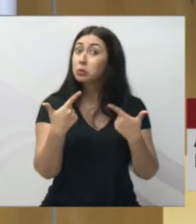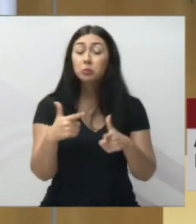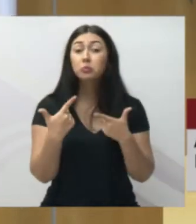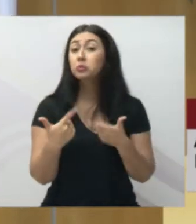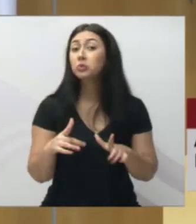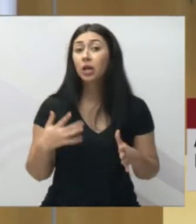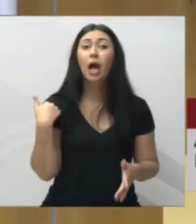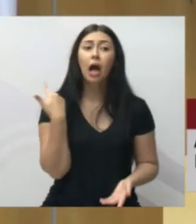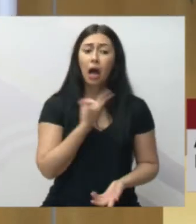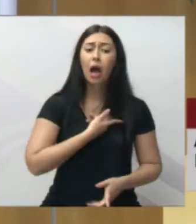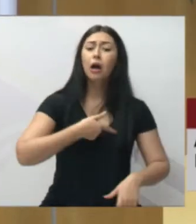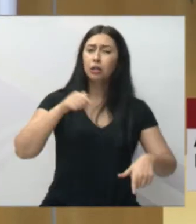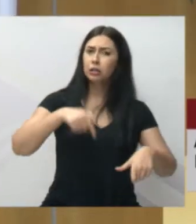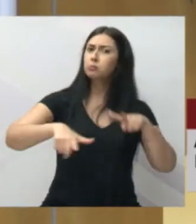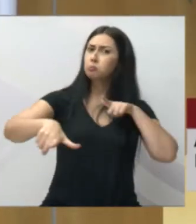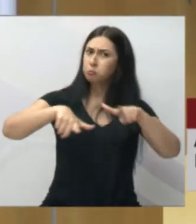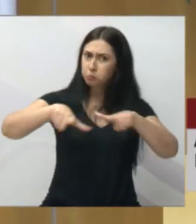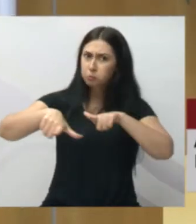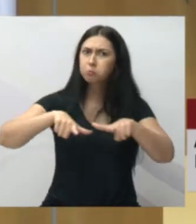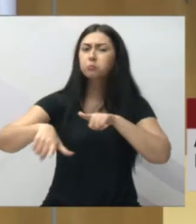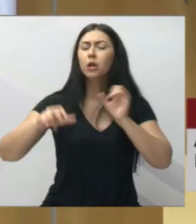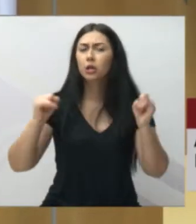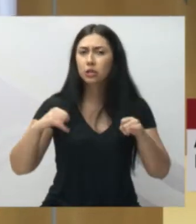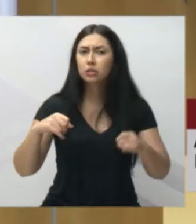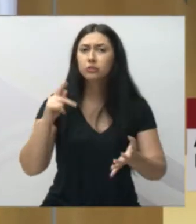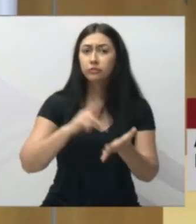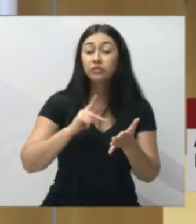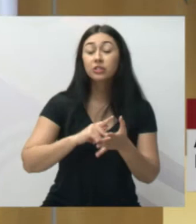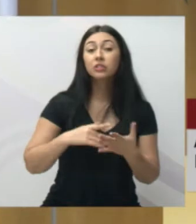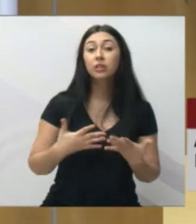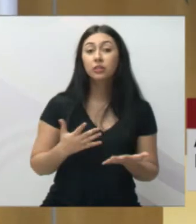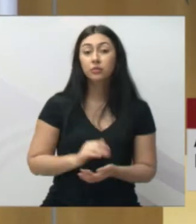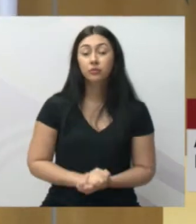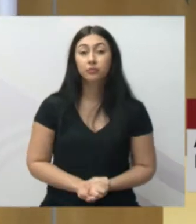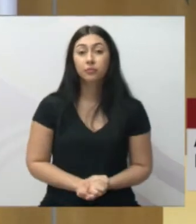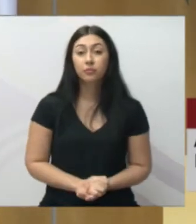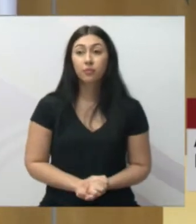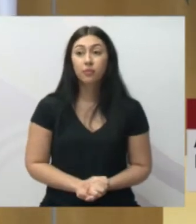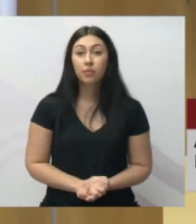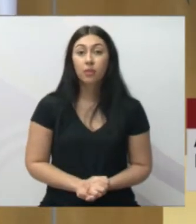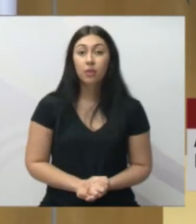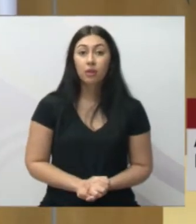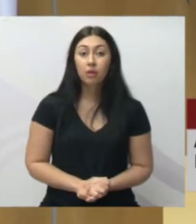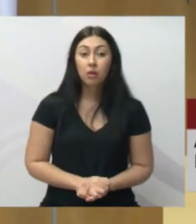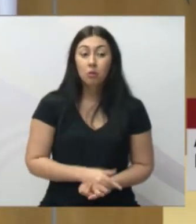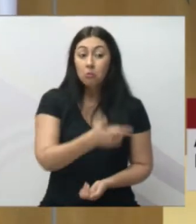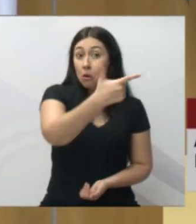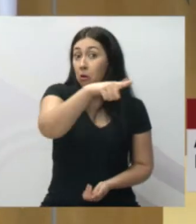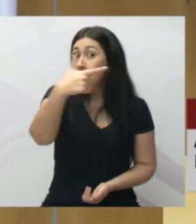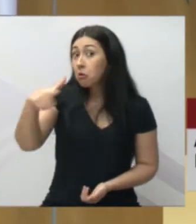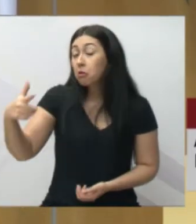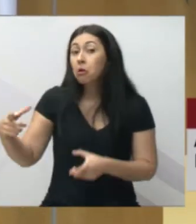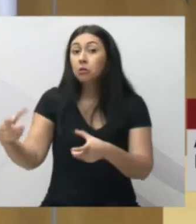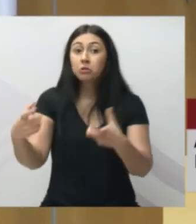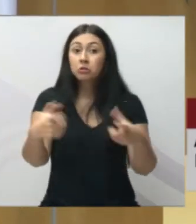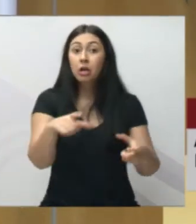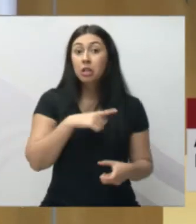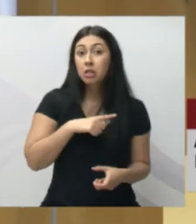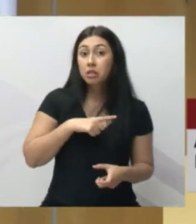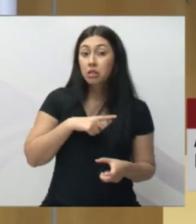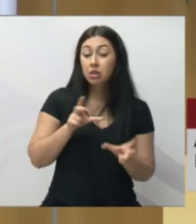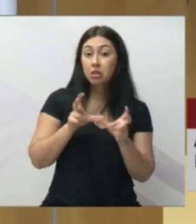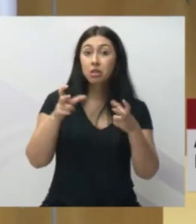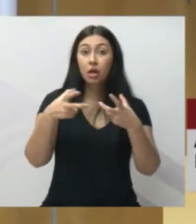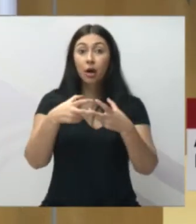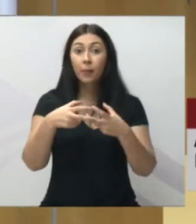câmaras, que são coisas impensáveis aqui. A ponto, por exemplo, de ter câmaras que o vereador tem um ticket, olha,